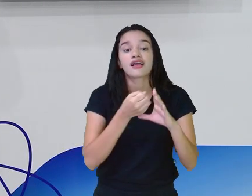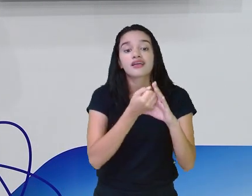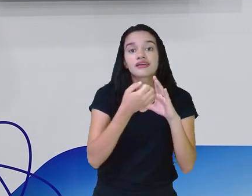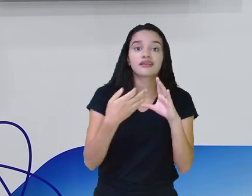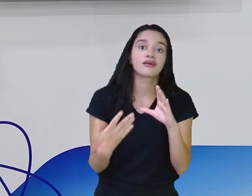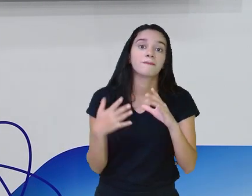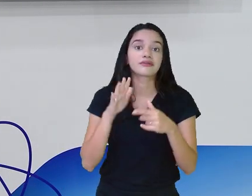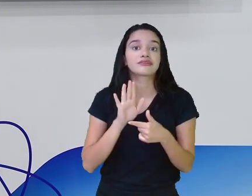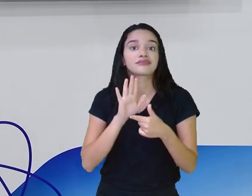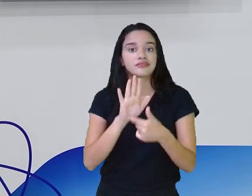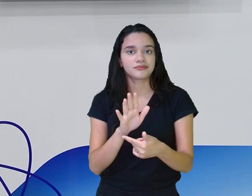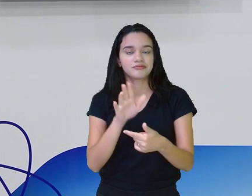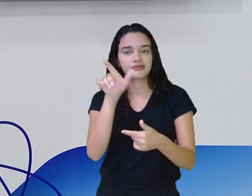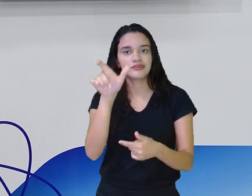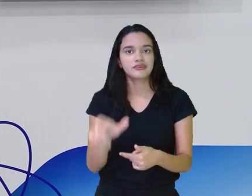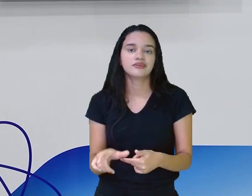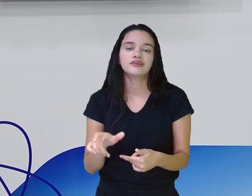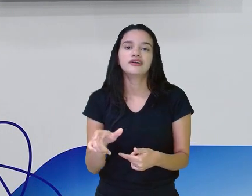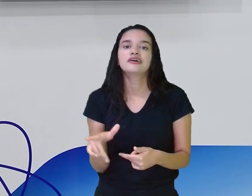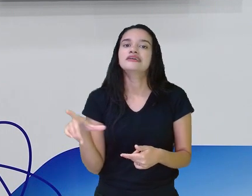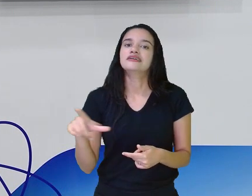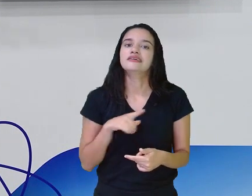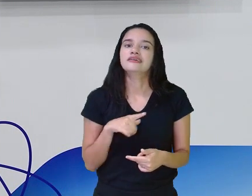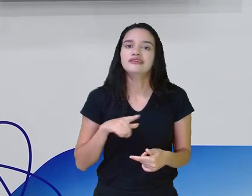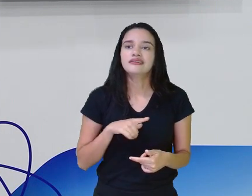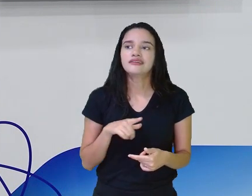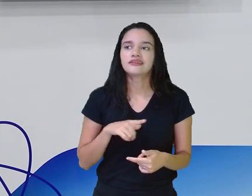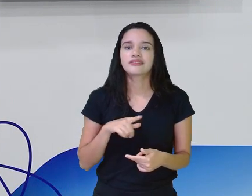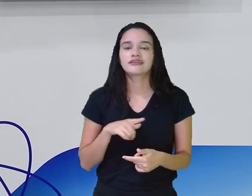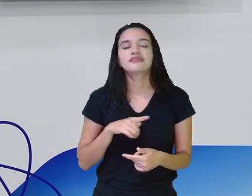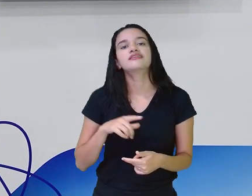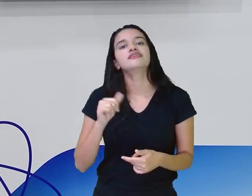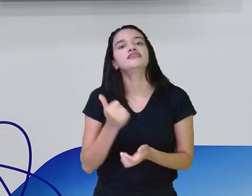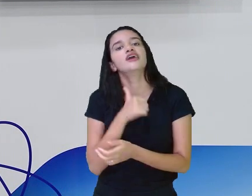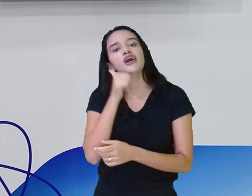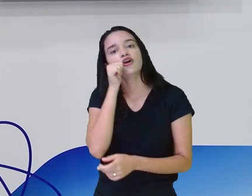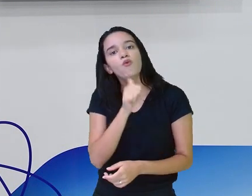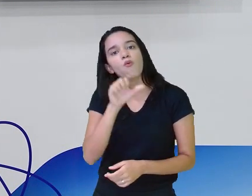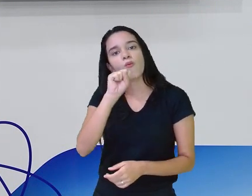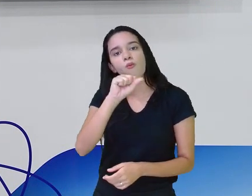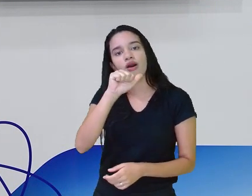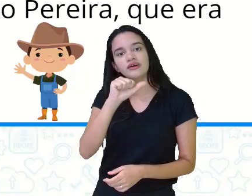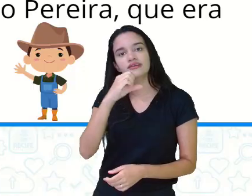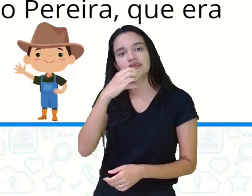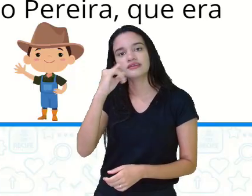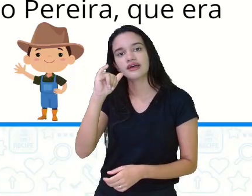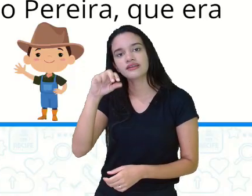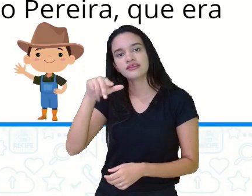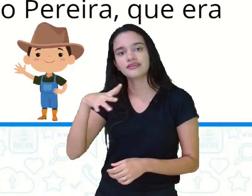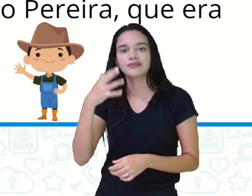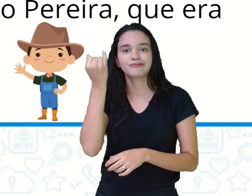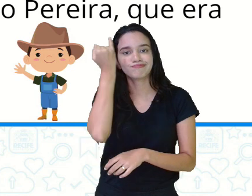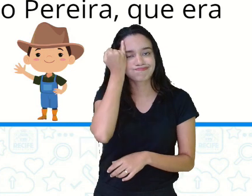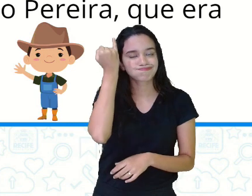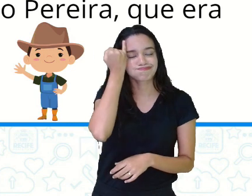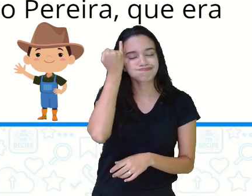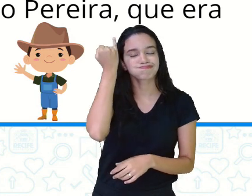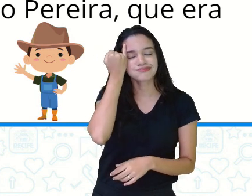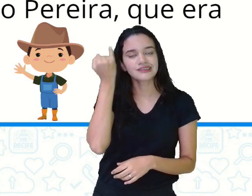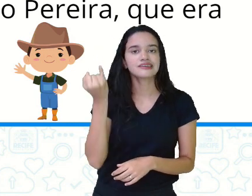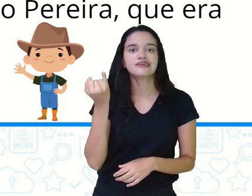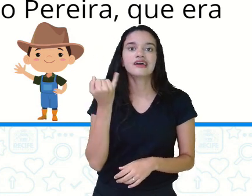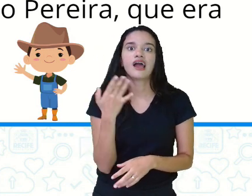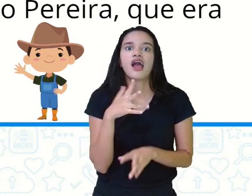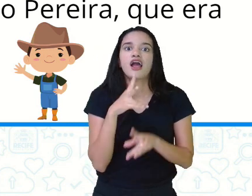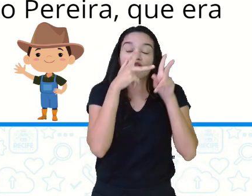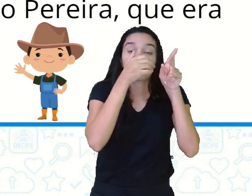da sua protagonista. Ó. Havia uma Sacisa muito preguiçosa. E, gente, detalhe, ela era tão preguiçosa